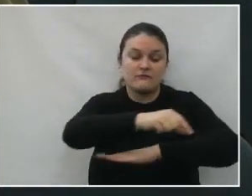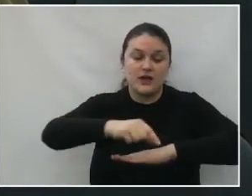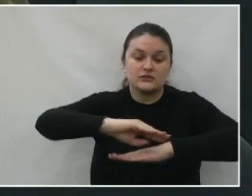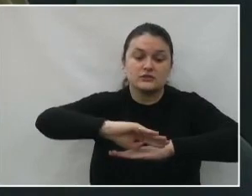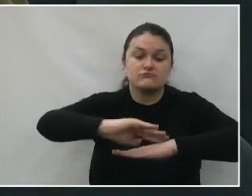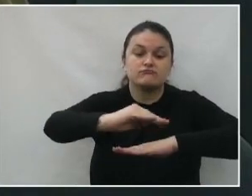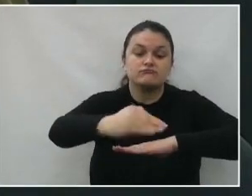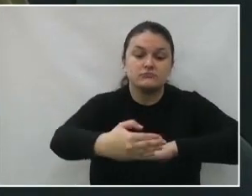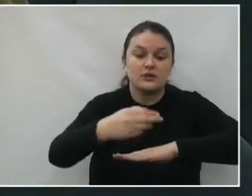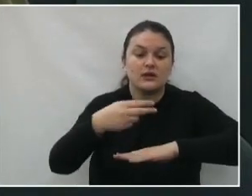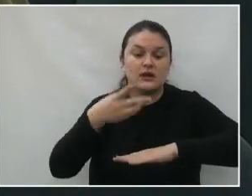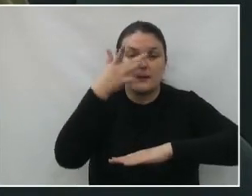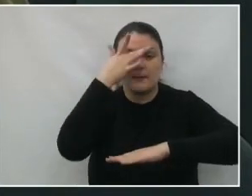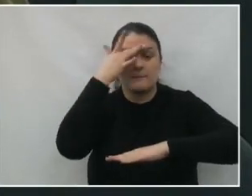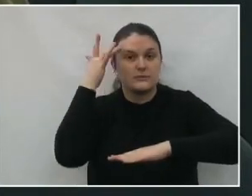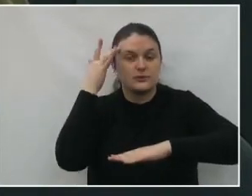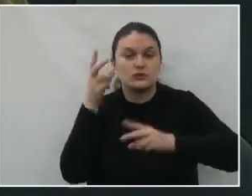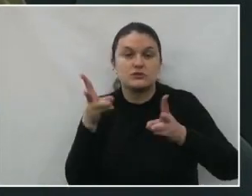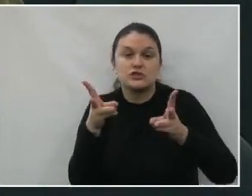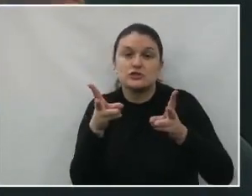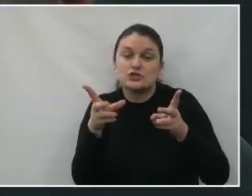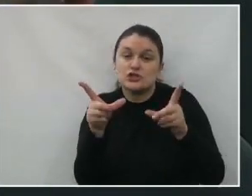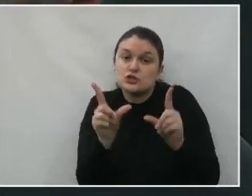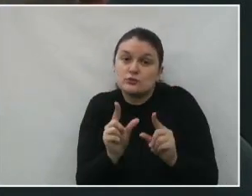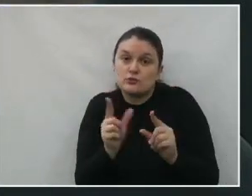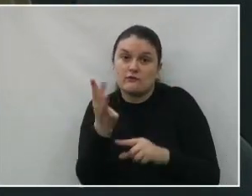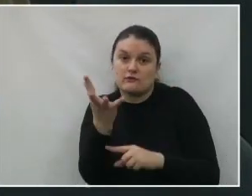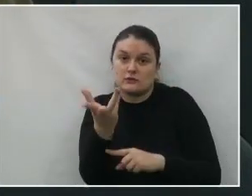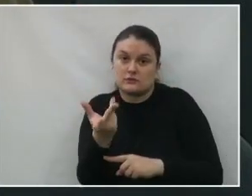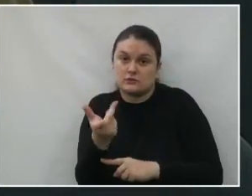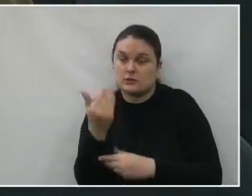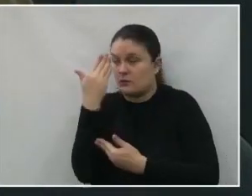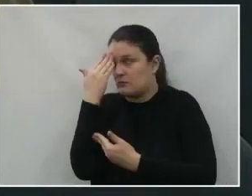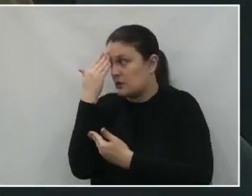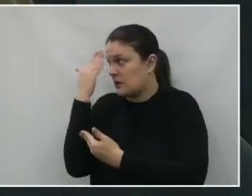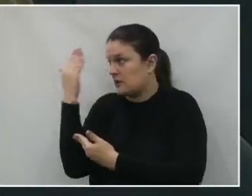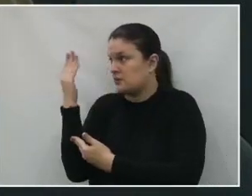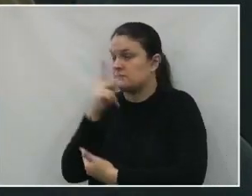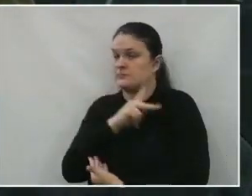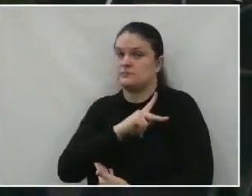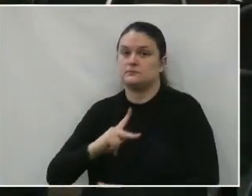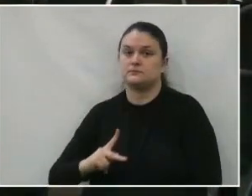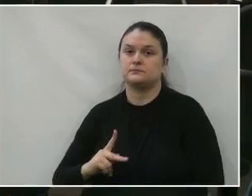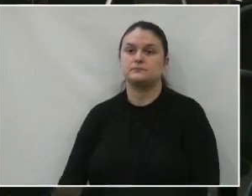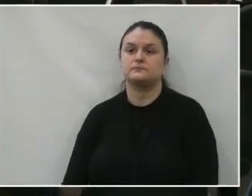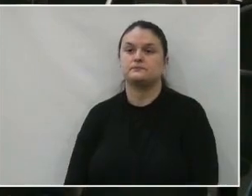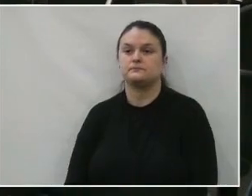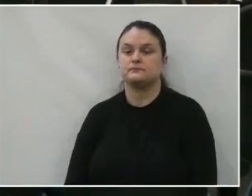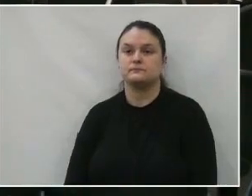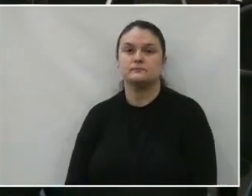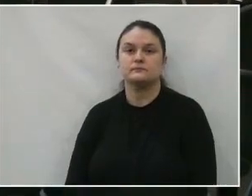pessoal tentar segurar um pouco os carros, né? Seria isso, senhor presidente.